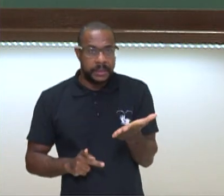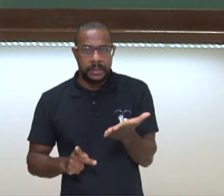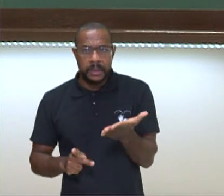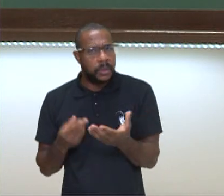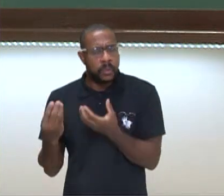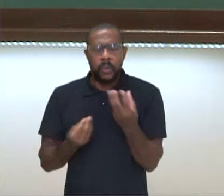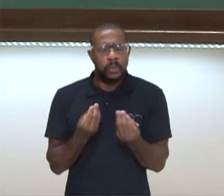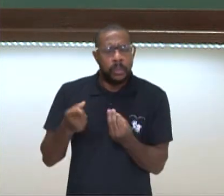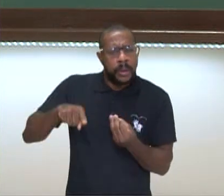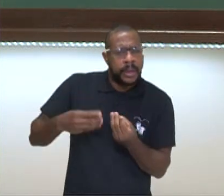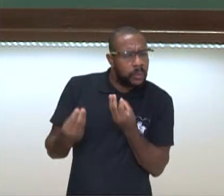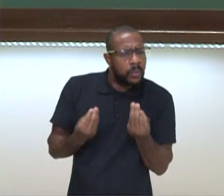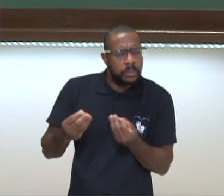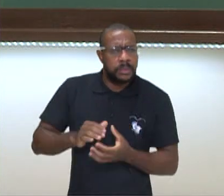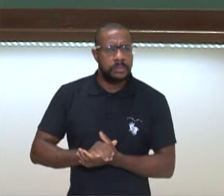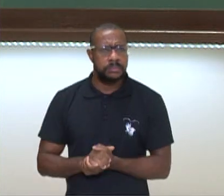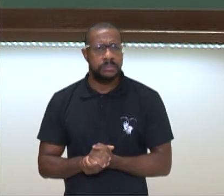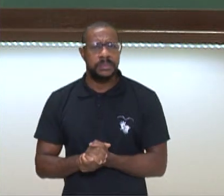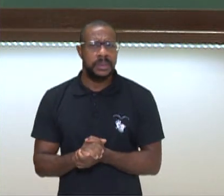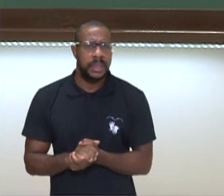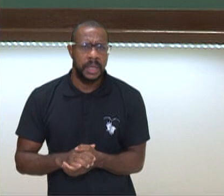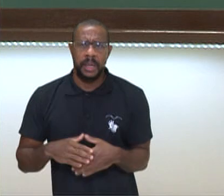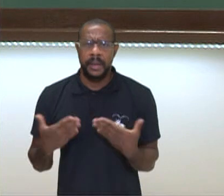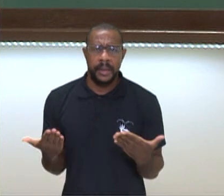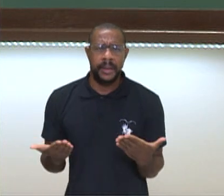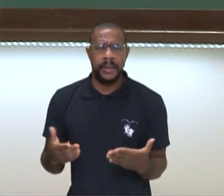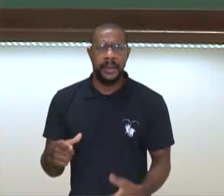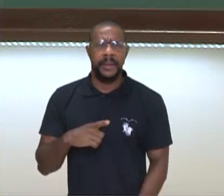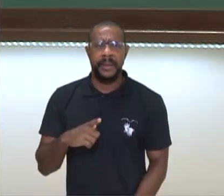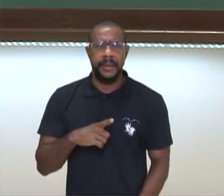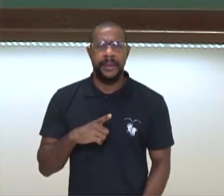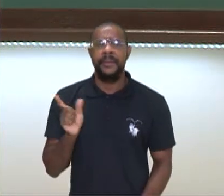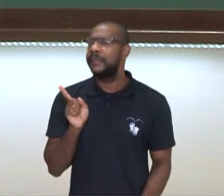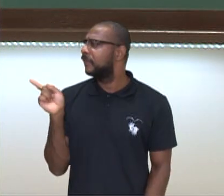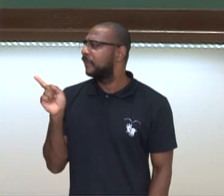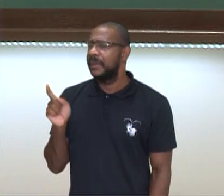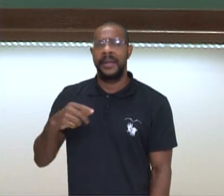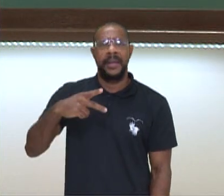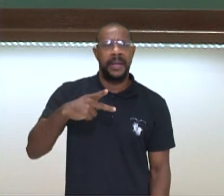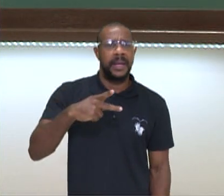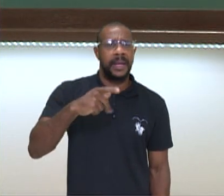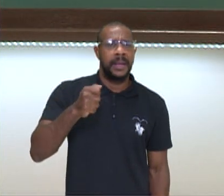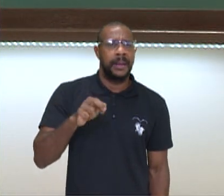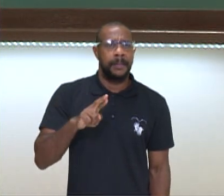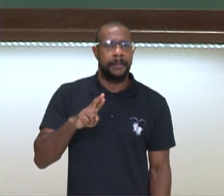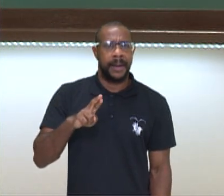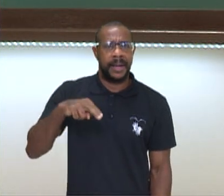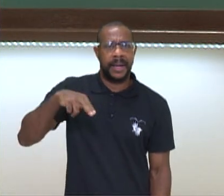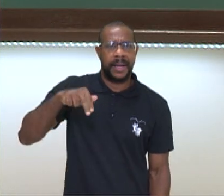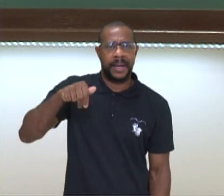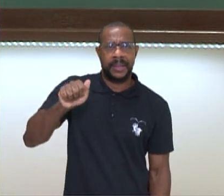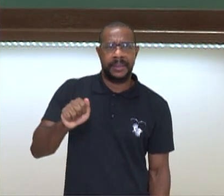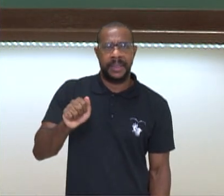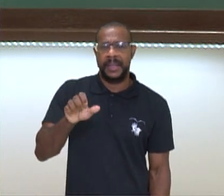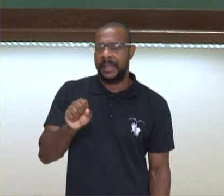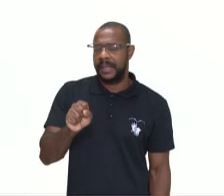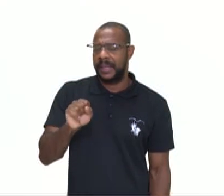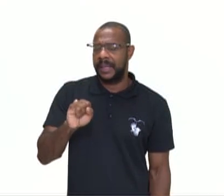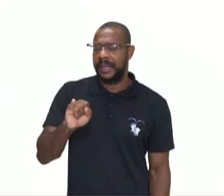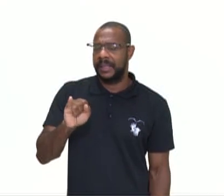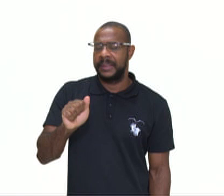isso? Ficou, então, o parnasianismo. O parnasianismo veio justamente para